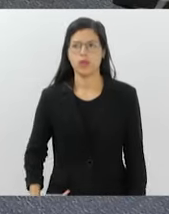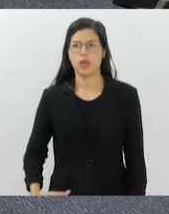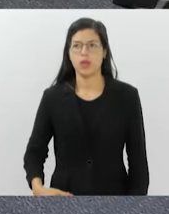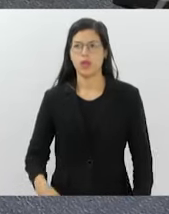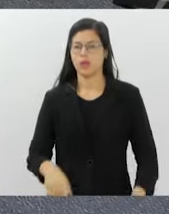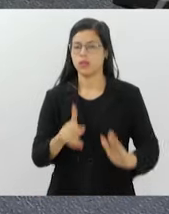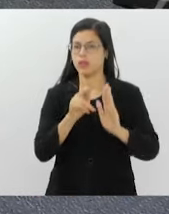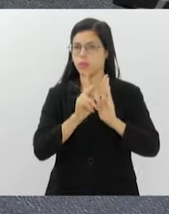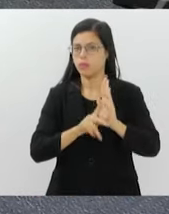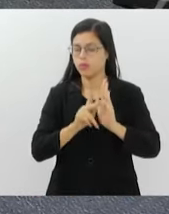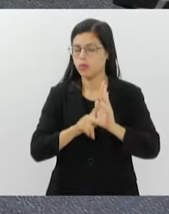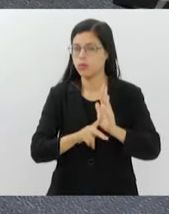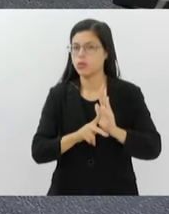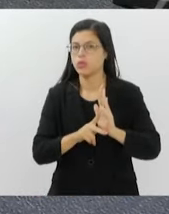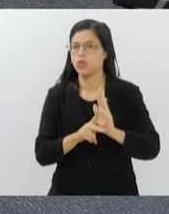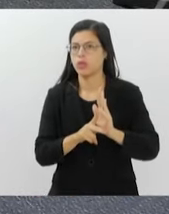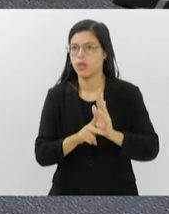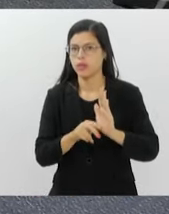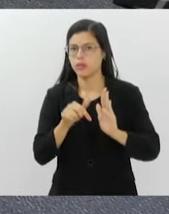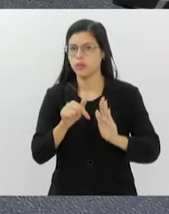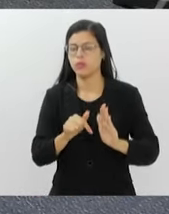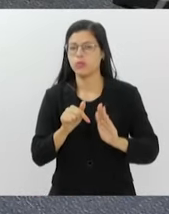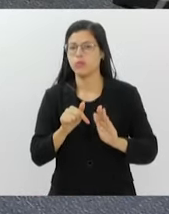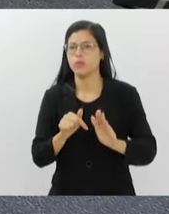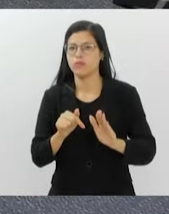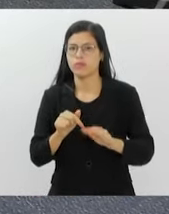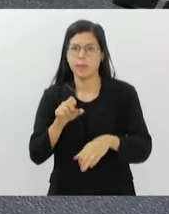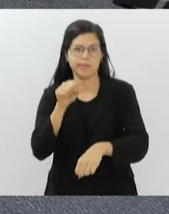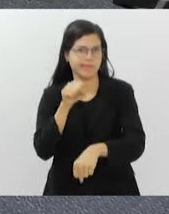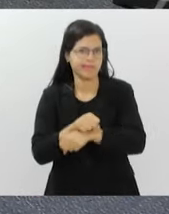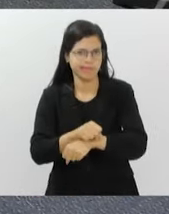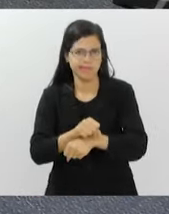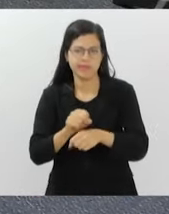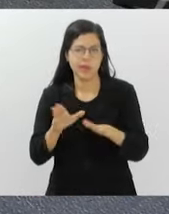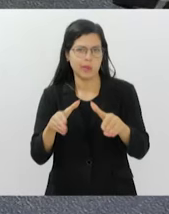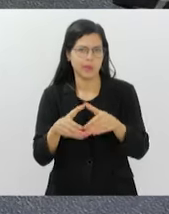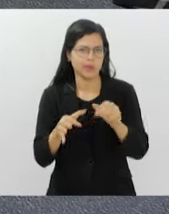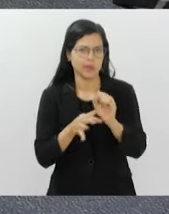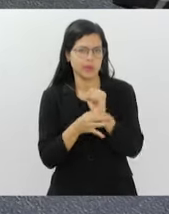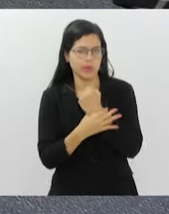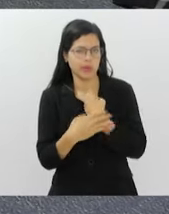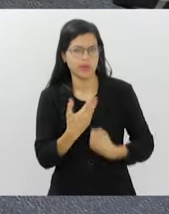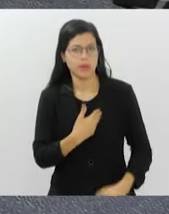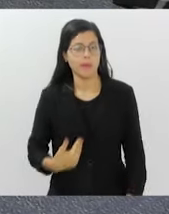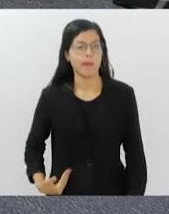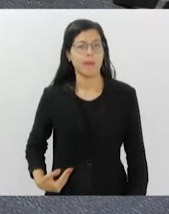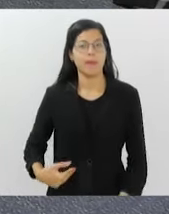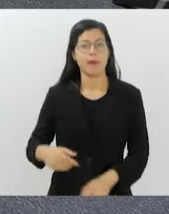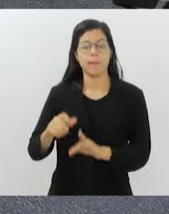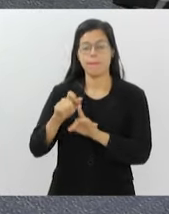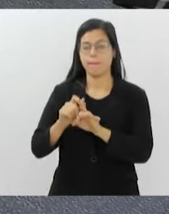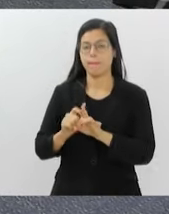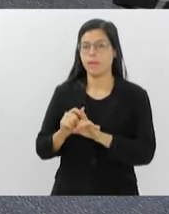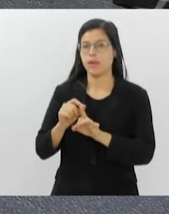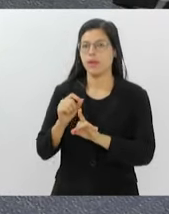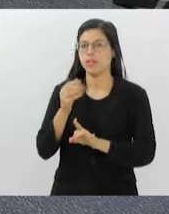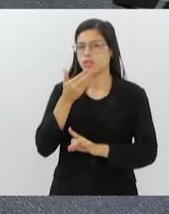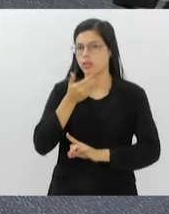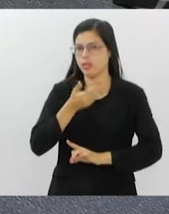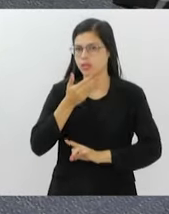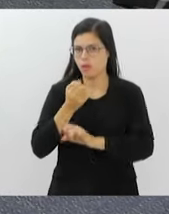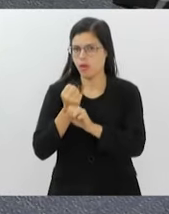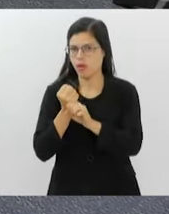projeto está parado na comissão de Segurança Pública desde de 2023 se há